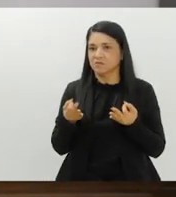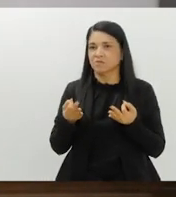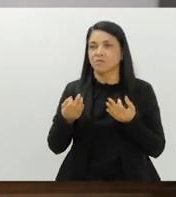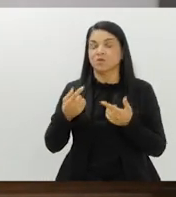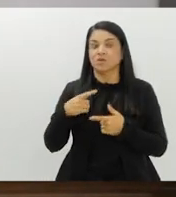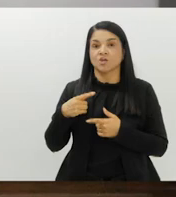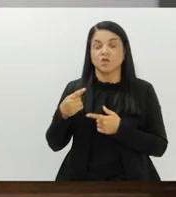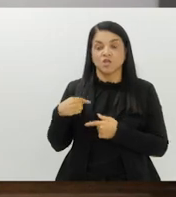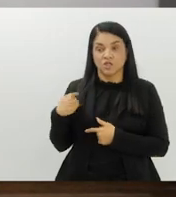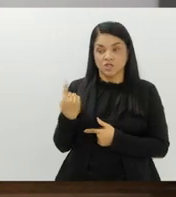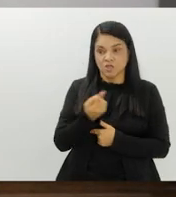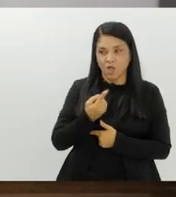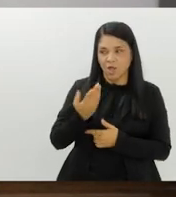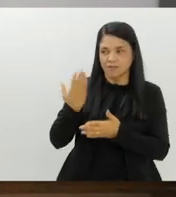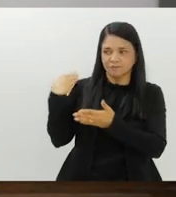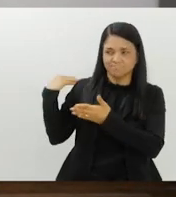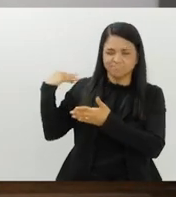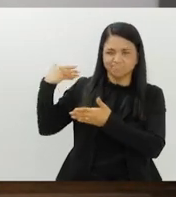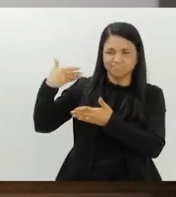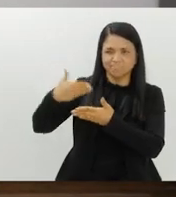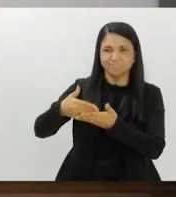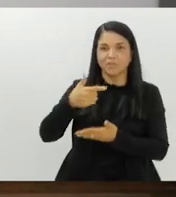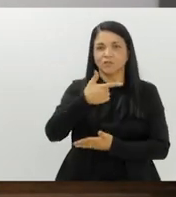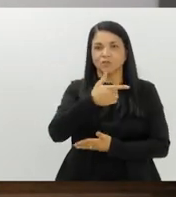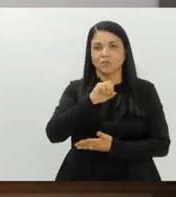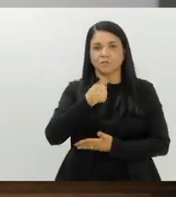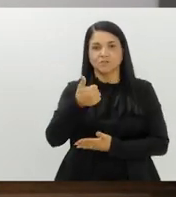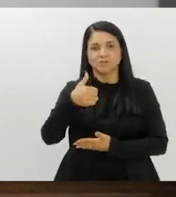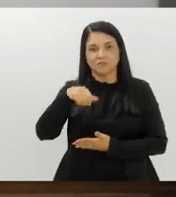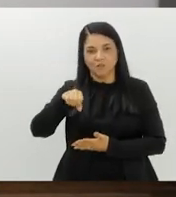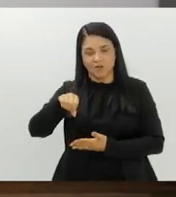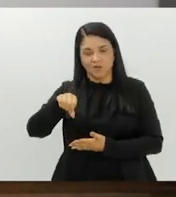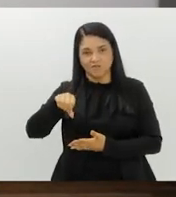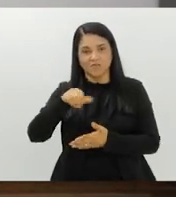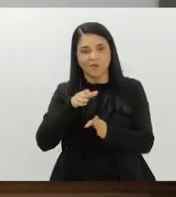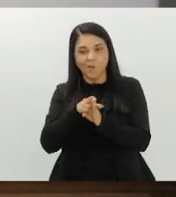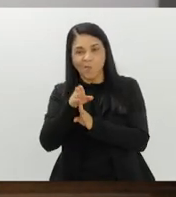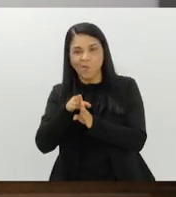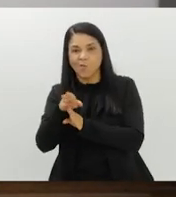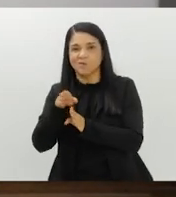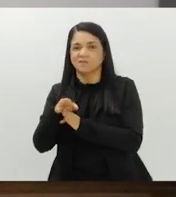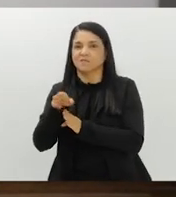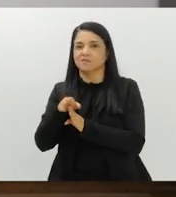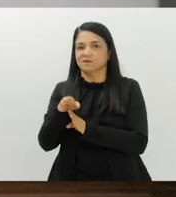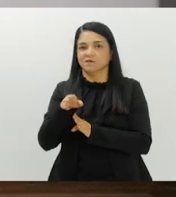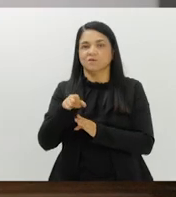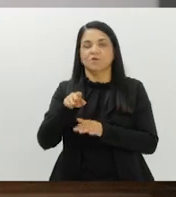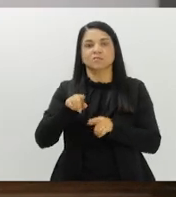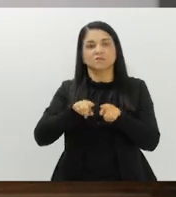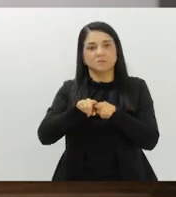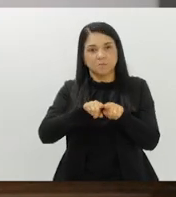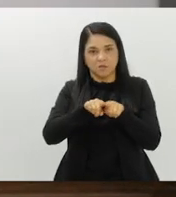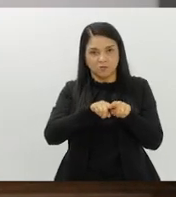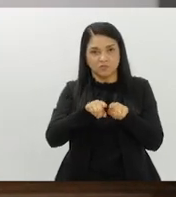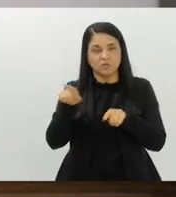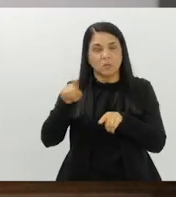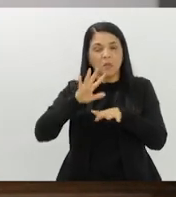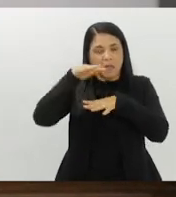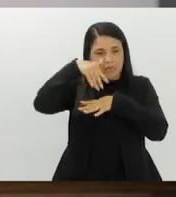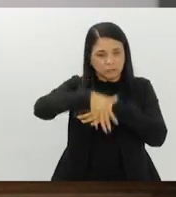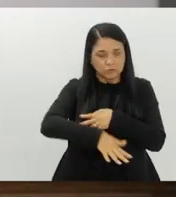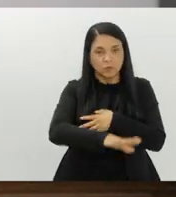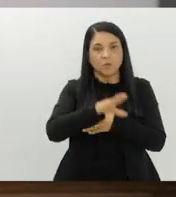desde 2019, já fazemos isso aqui como orientação aos irmãos, porque tem uma cachoeira lá